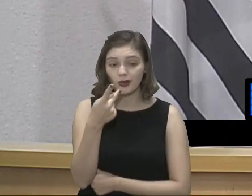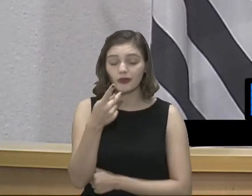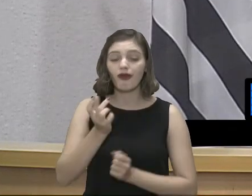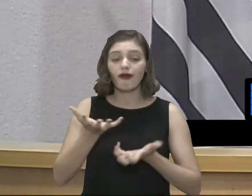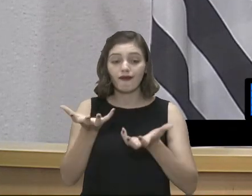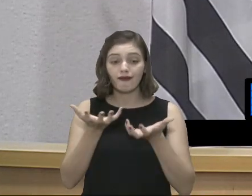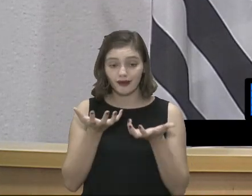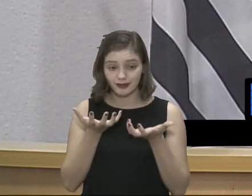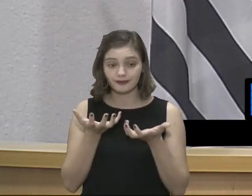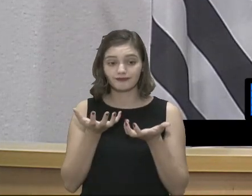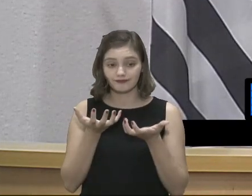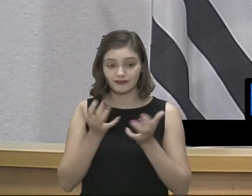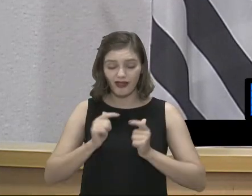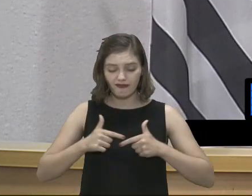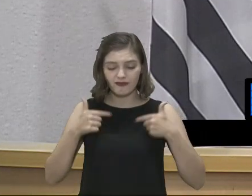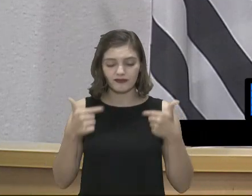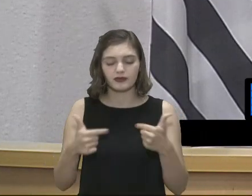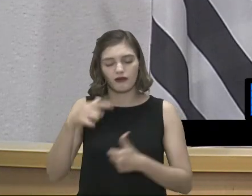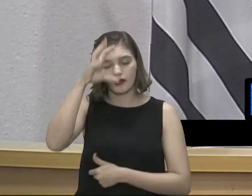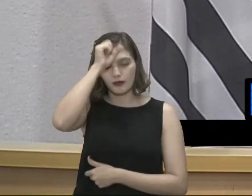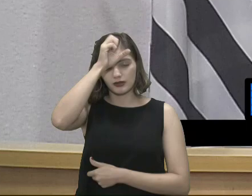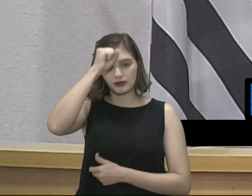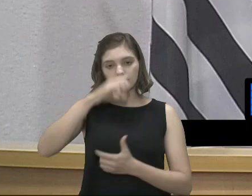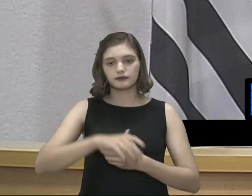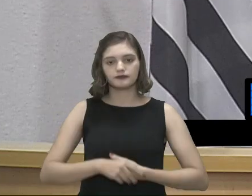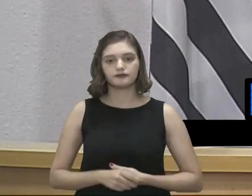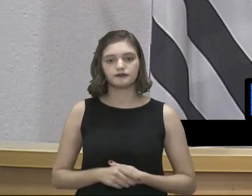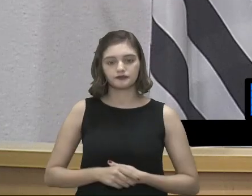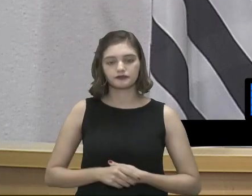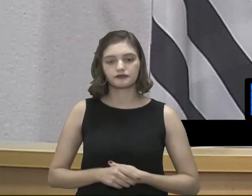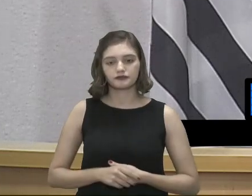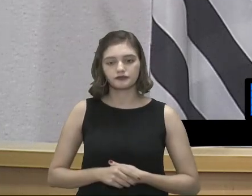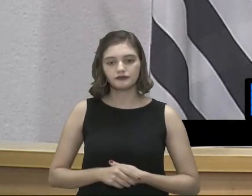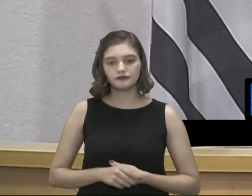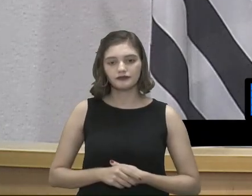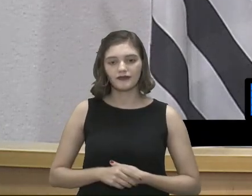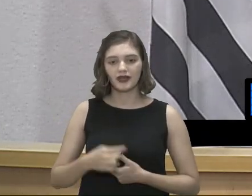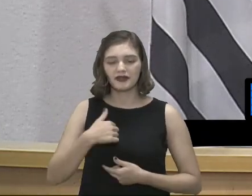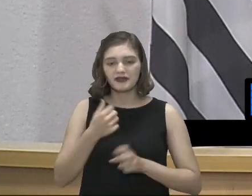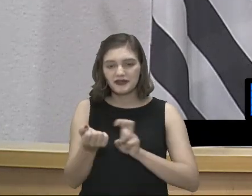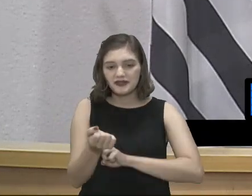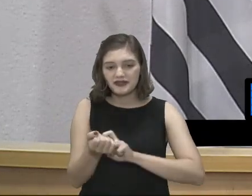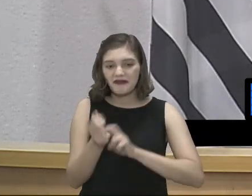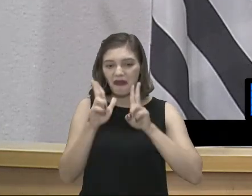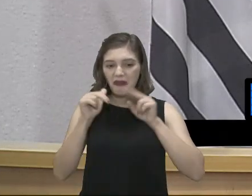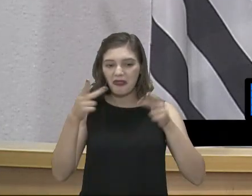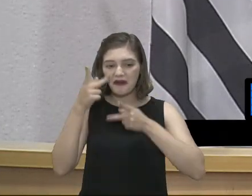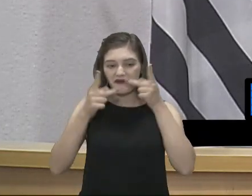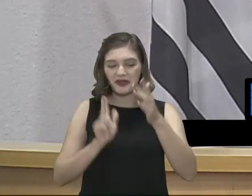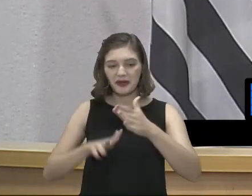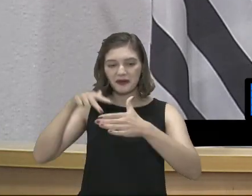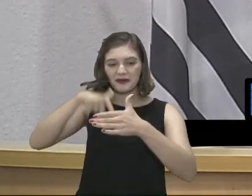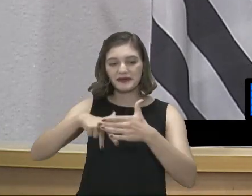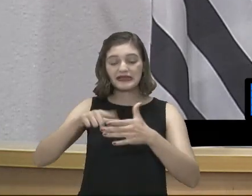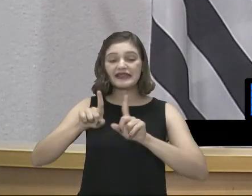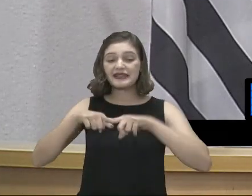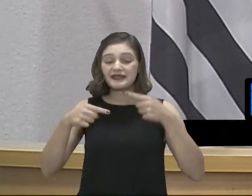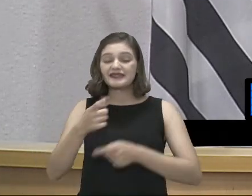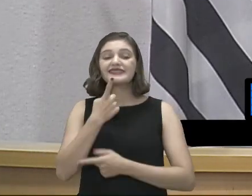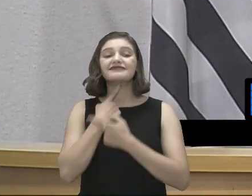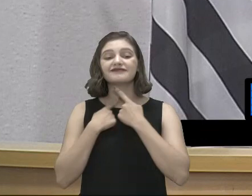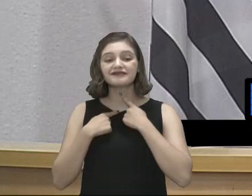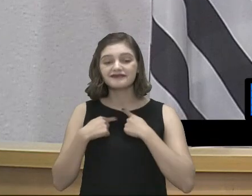disposição. Disposição em aprender. Estou um pouco nervosa, nunca falei assim em público, mas me deu